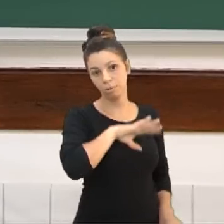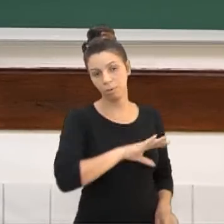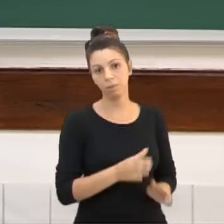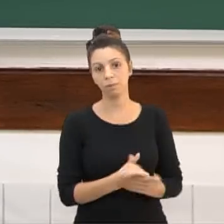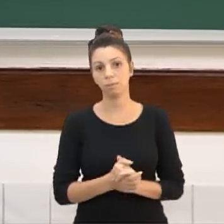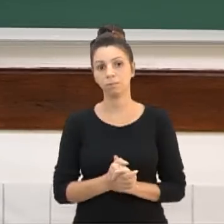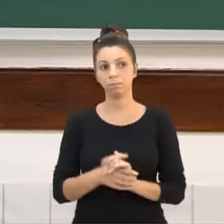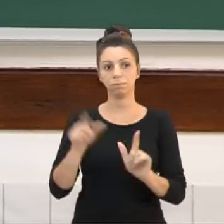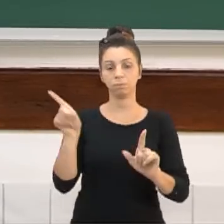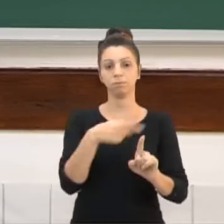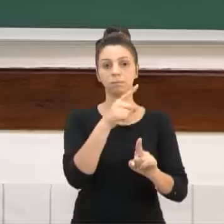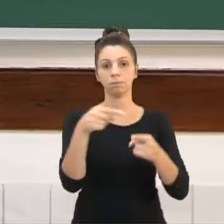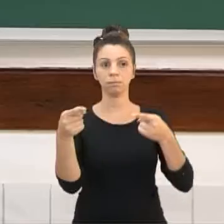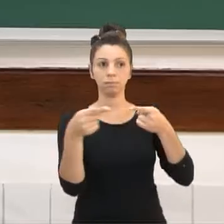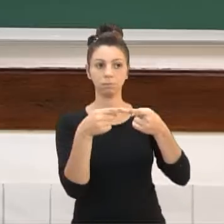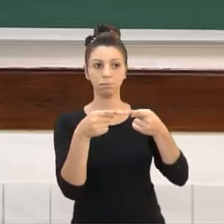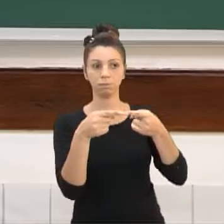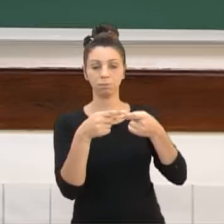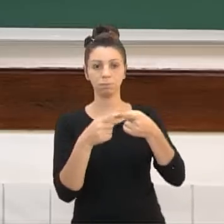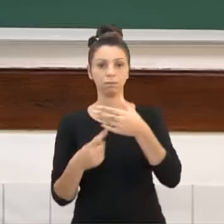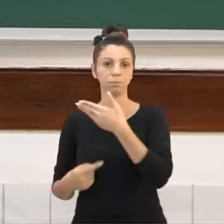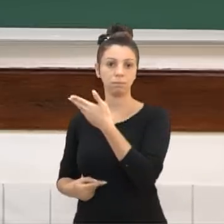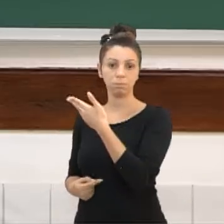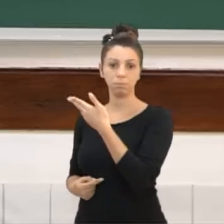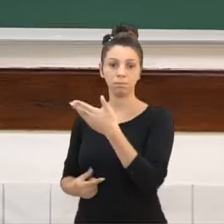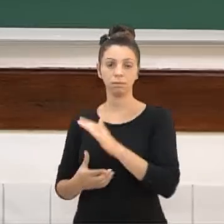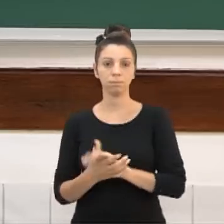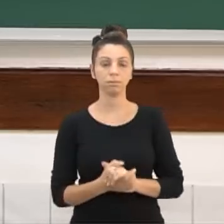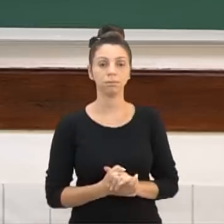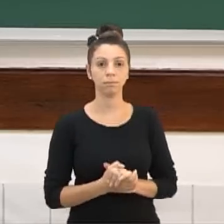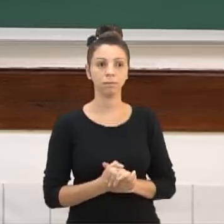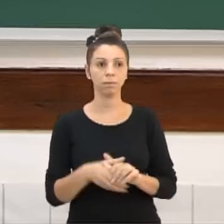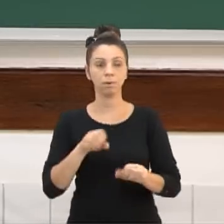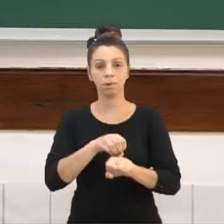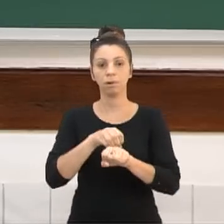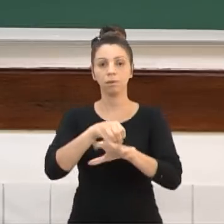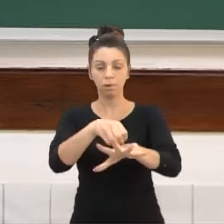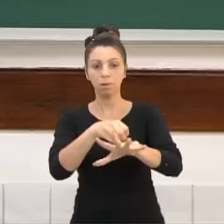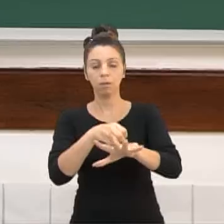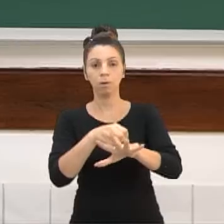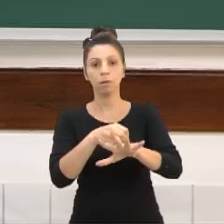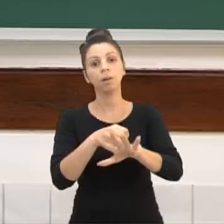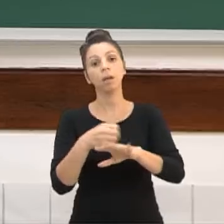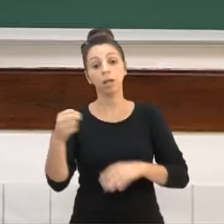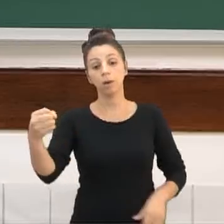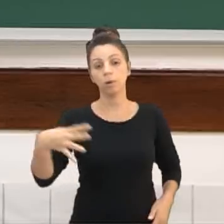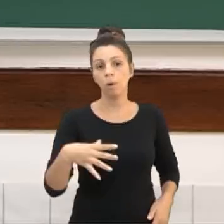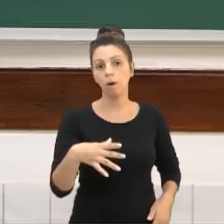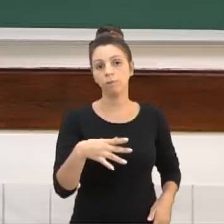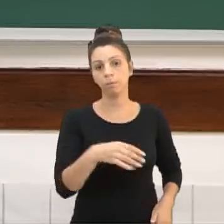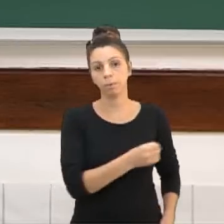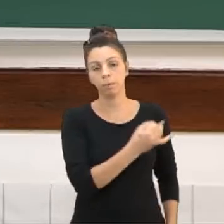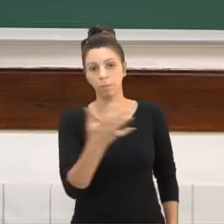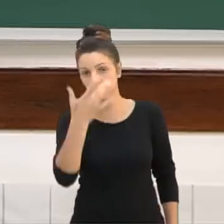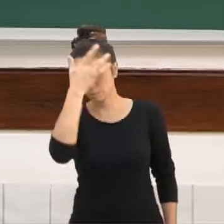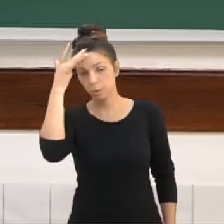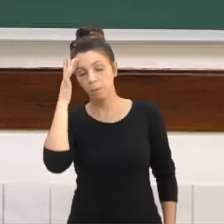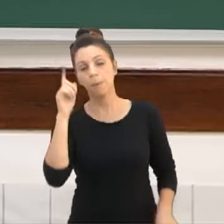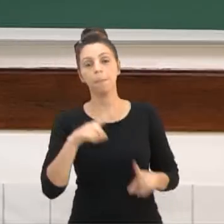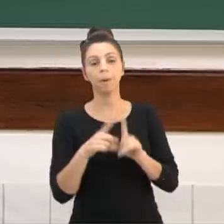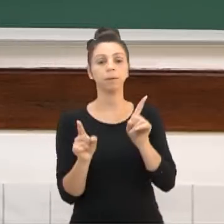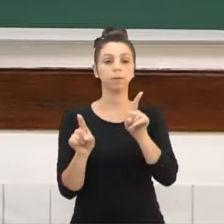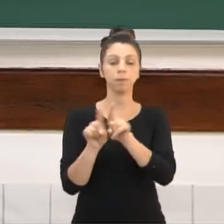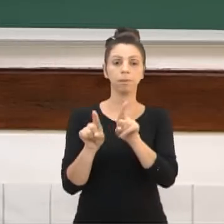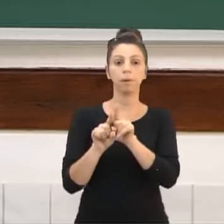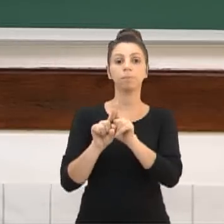acertou quem marcou a primeira proposição. Né? Podcast, ainda que seja uma palavra nova para alguns, né? Mesmo assim, dava para a